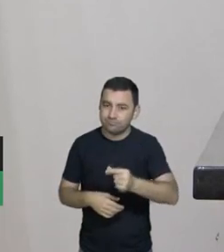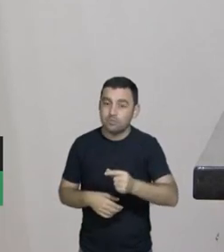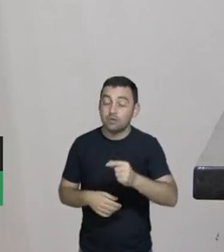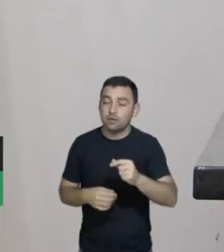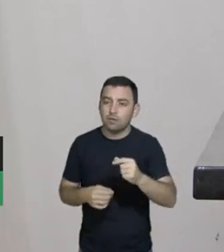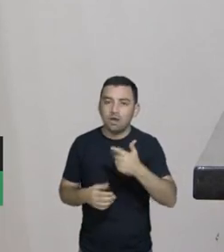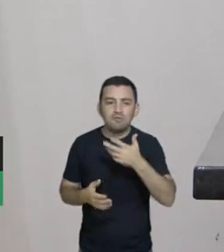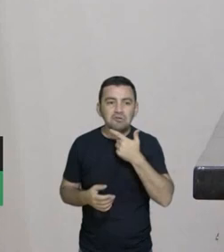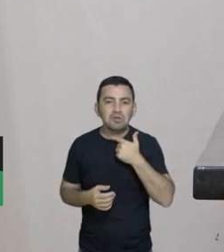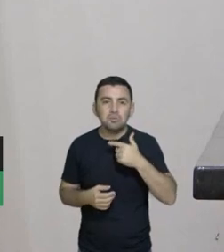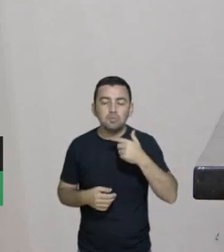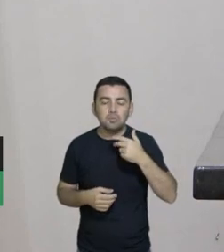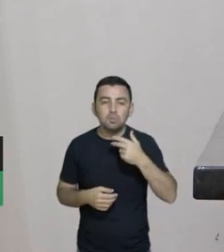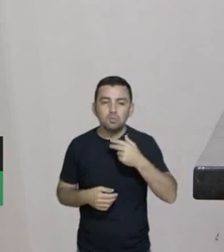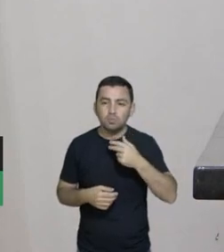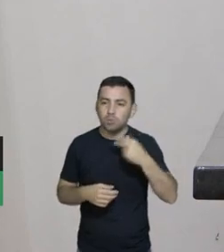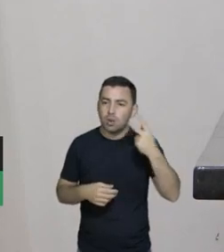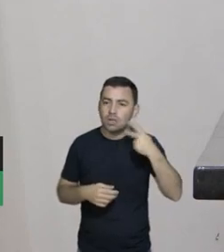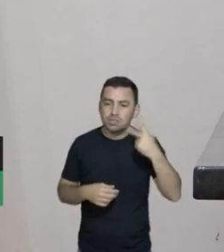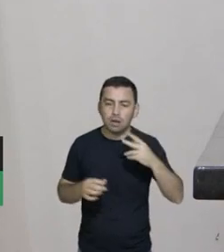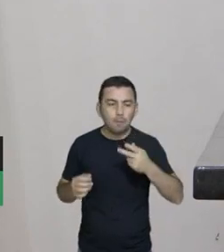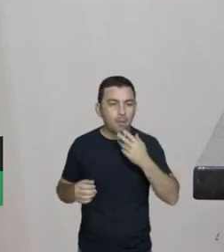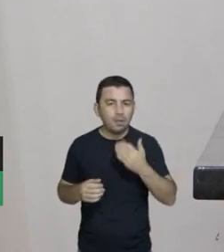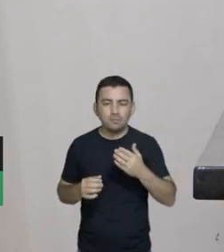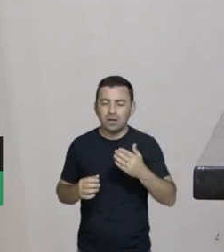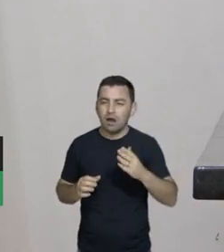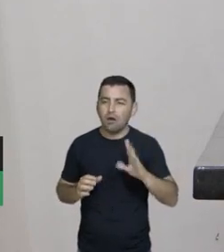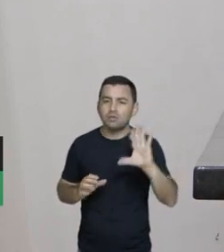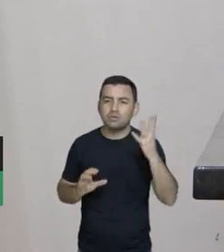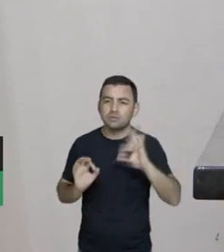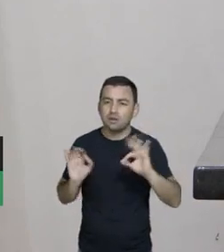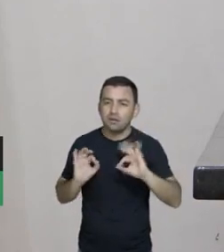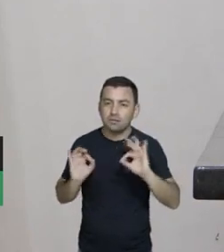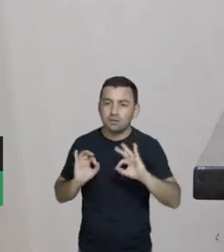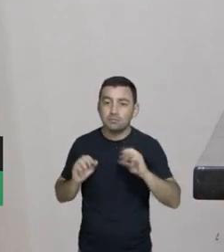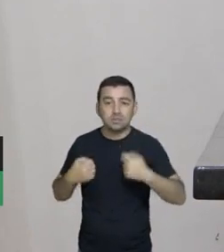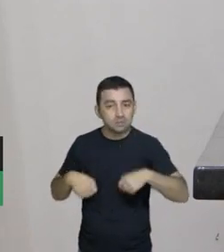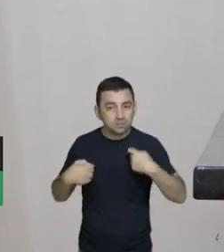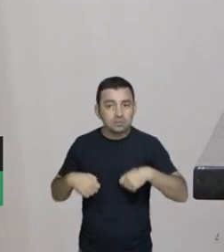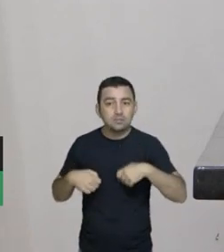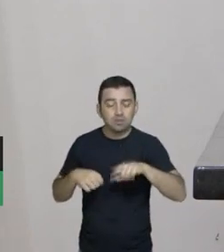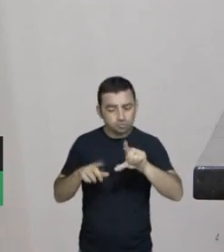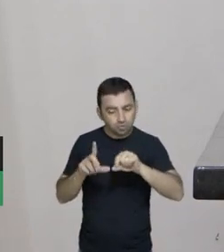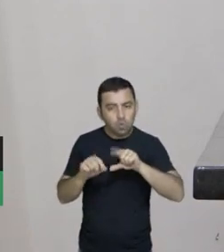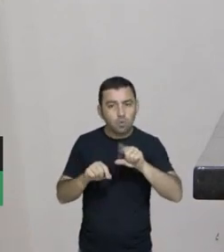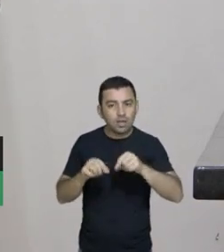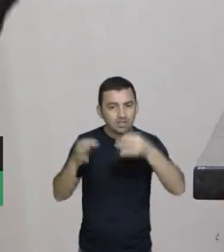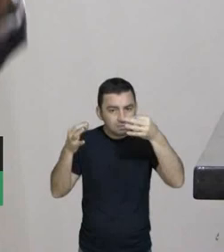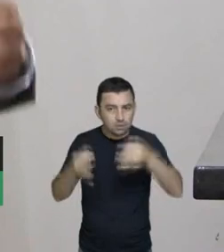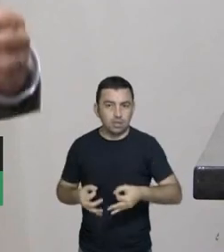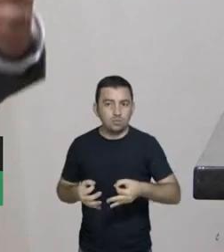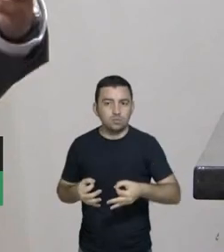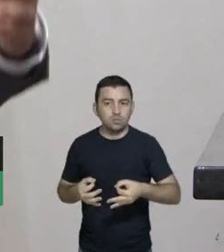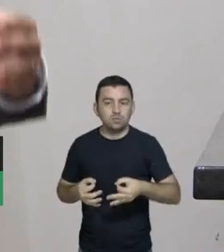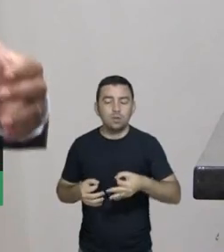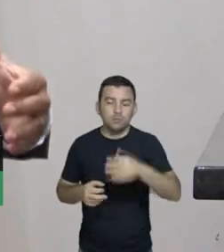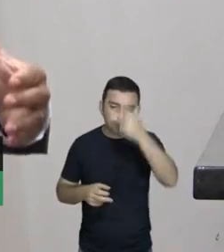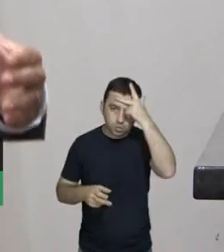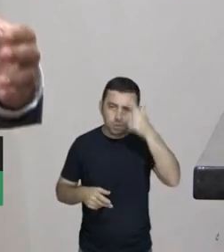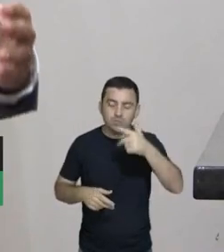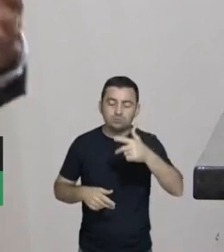não aconteceu, deputado Vonney Weber. Nós precisamos dar opção de modal para os habitantes da